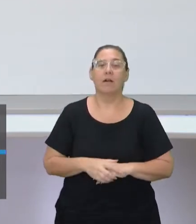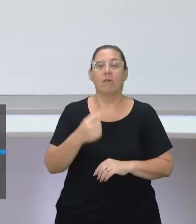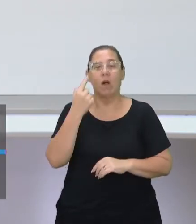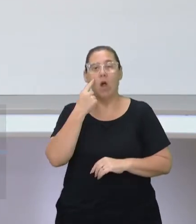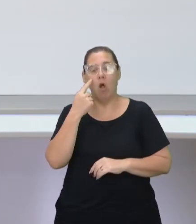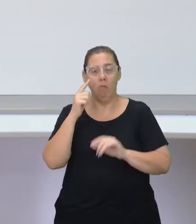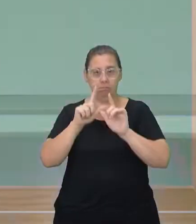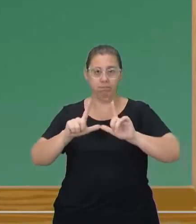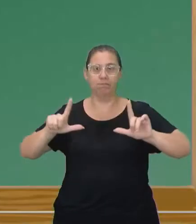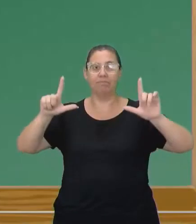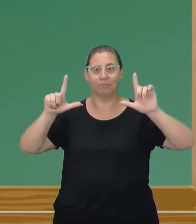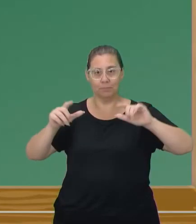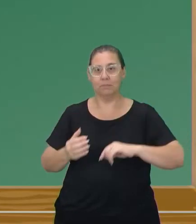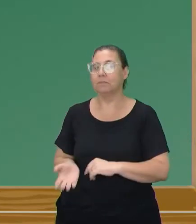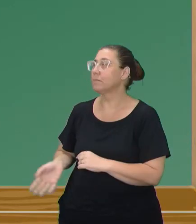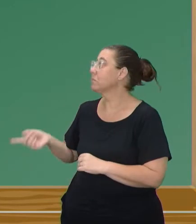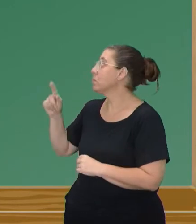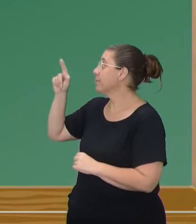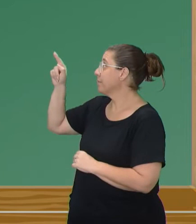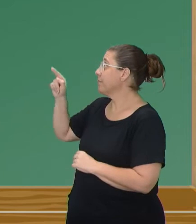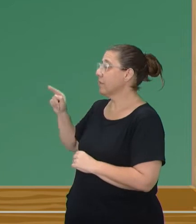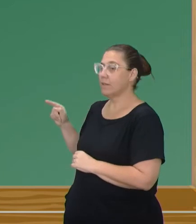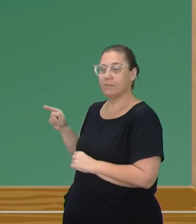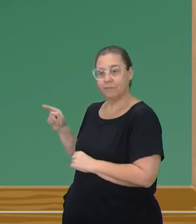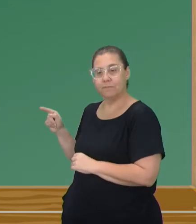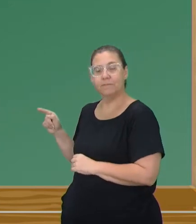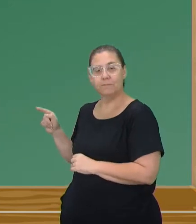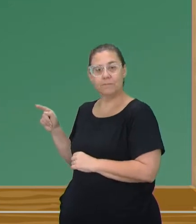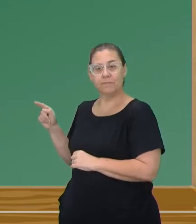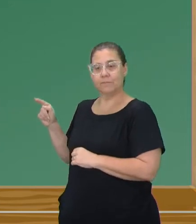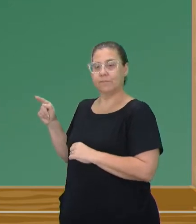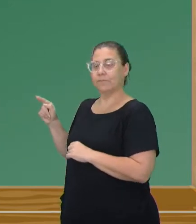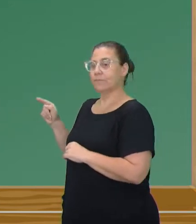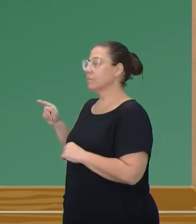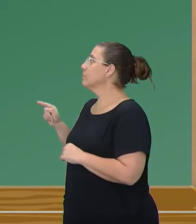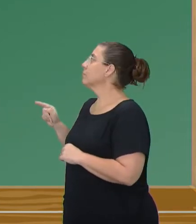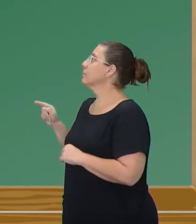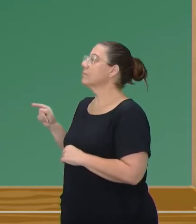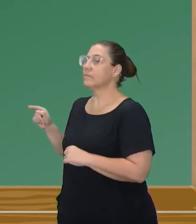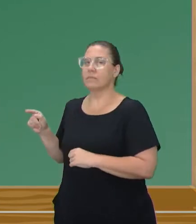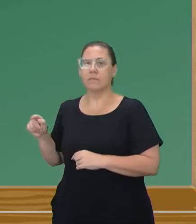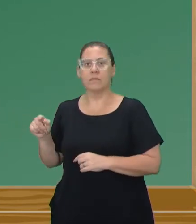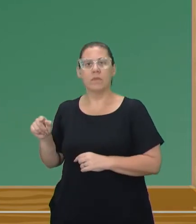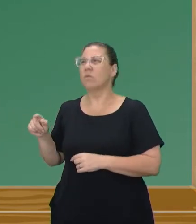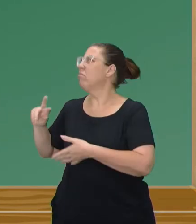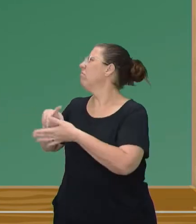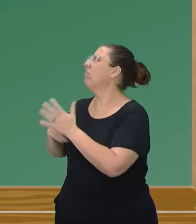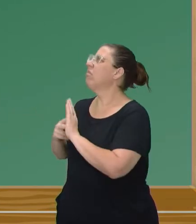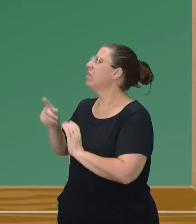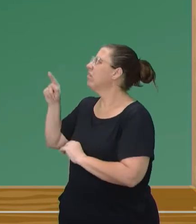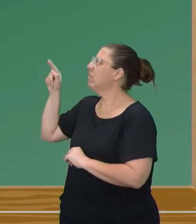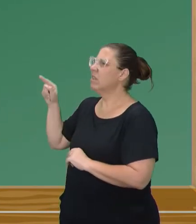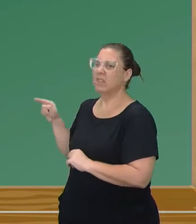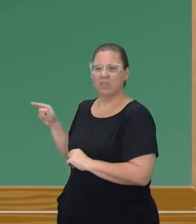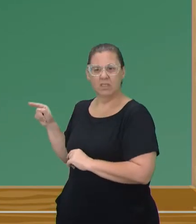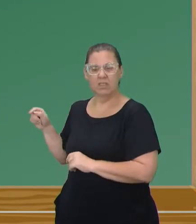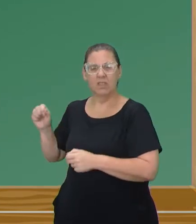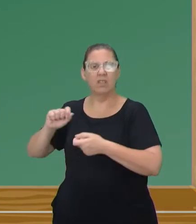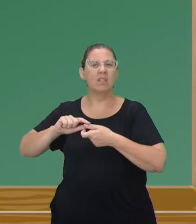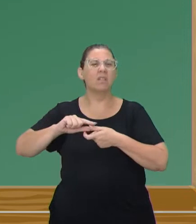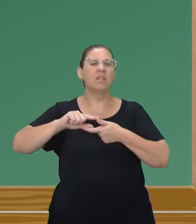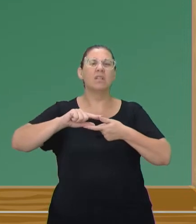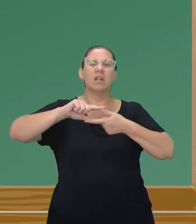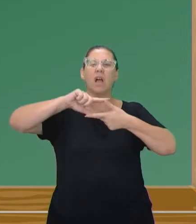olhadinha na tela. Vamos começar assim com mesmo assim com o que significa, né? O que é etnocentrismo? O que